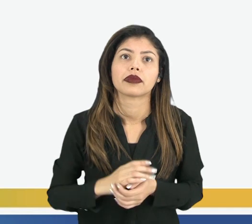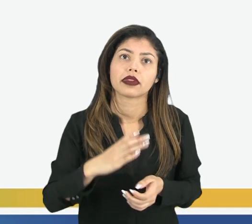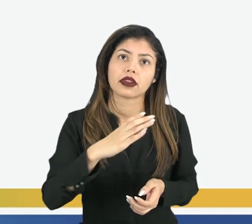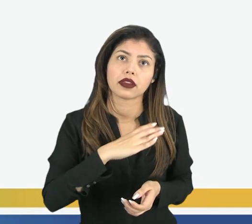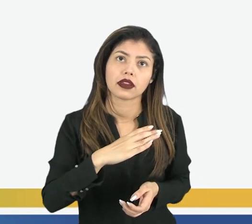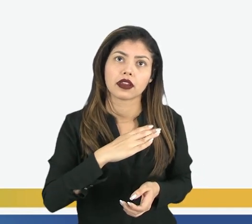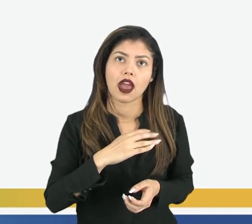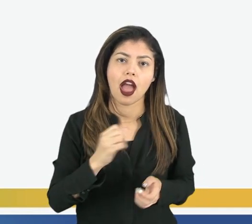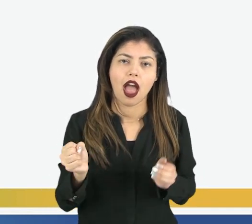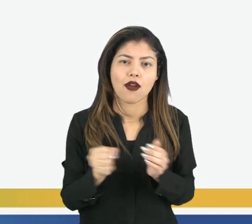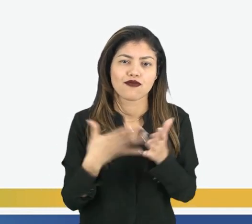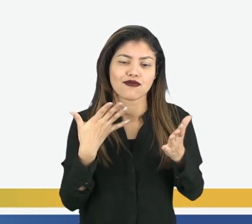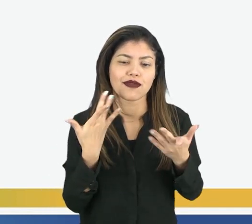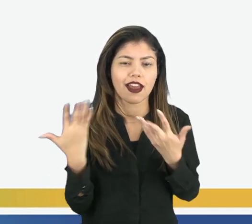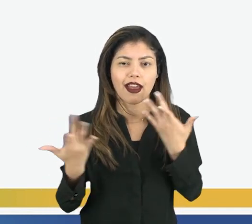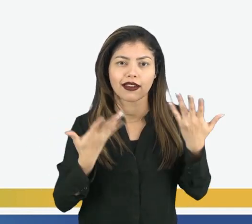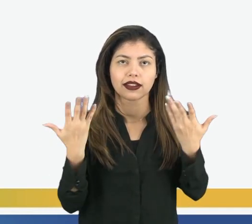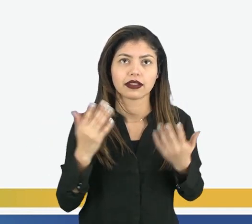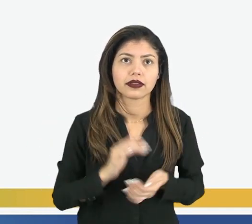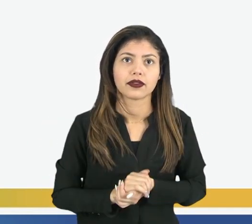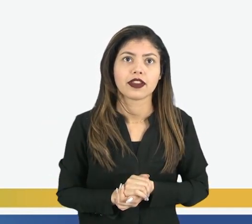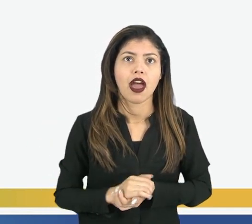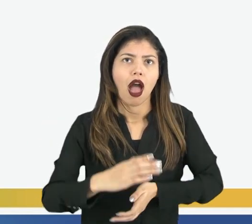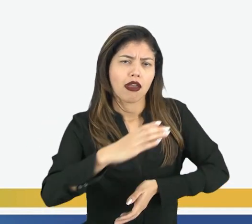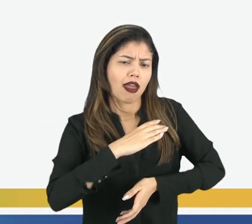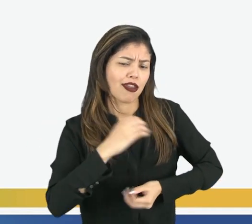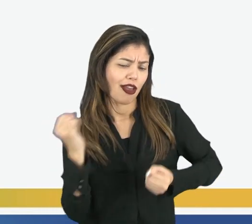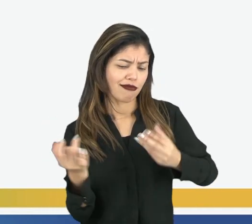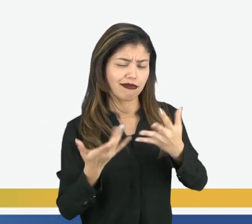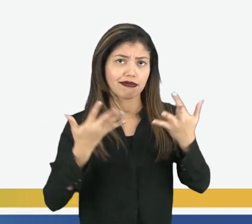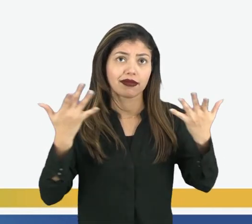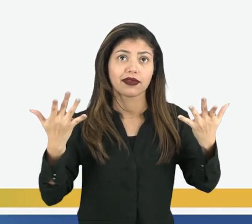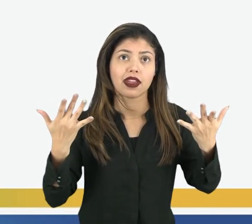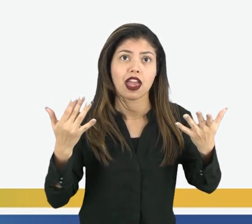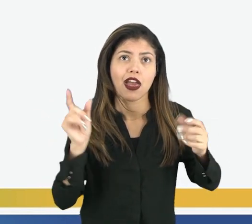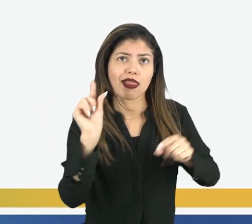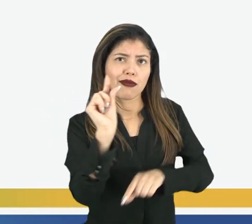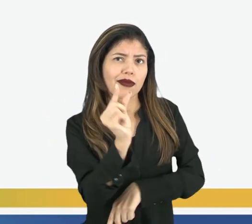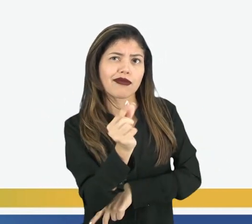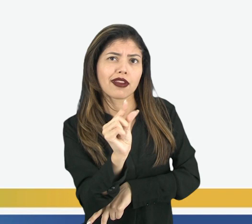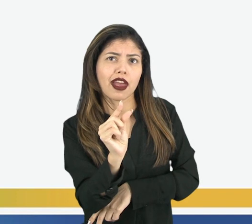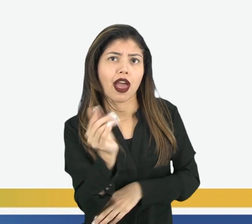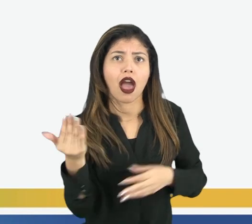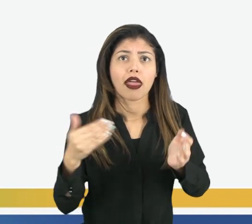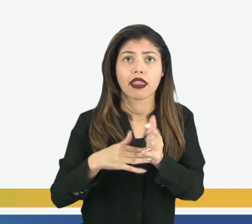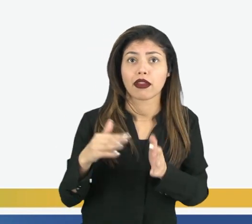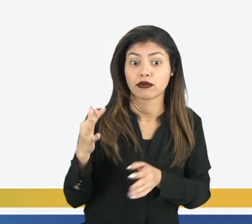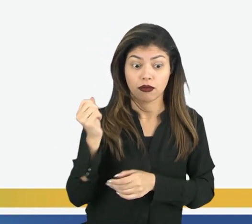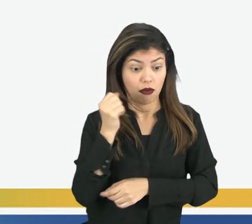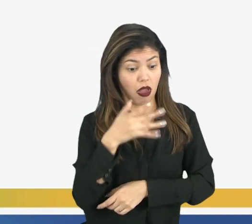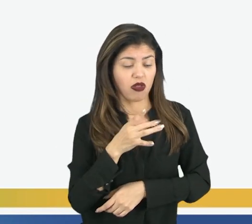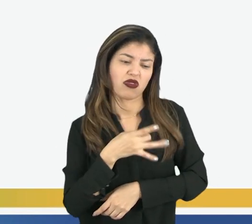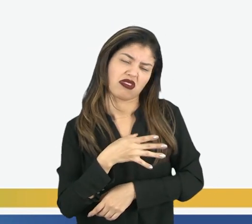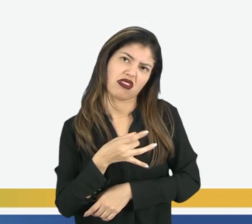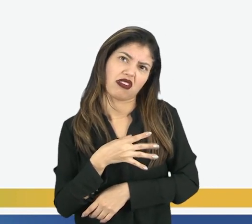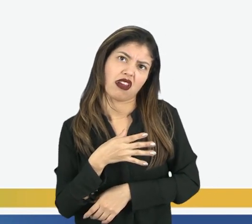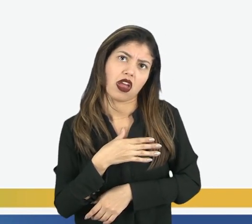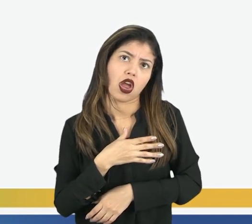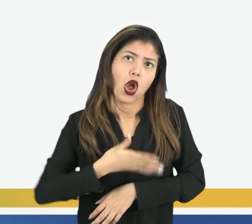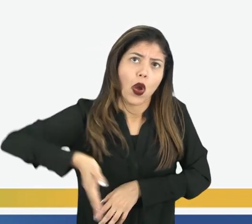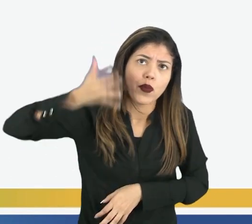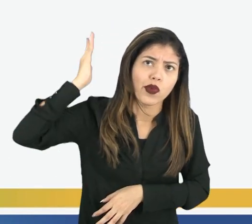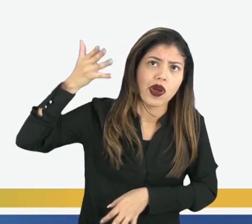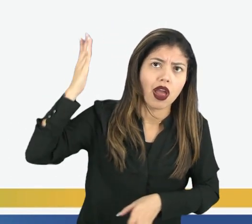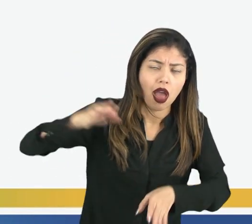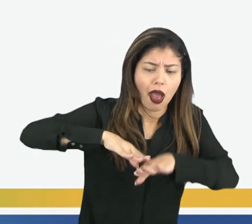cidadezinha cheia de graça. Cidadezinha cheia de graça, tão pequenina que até causa dó, com seus burricos a